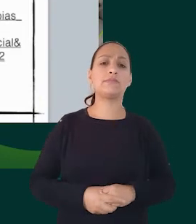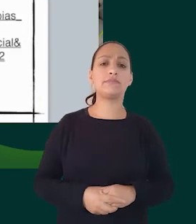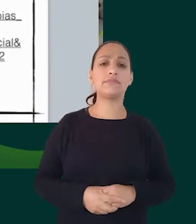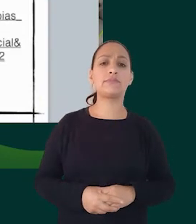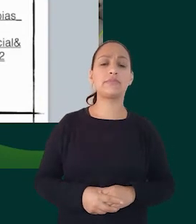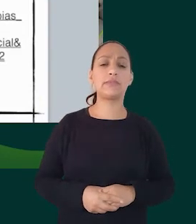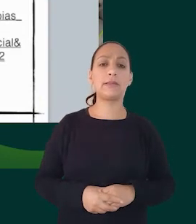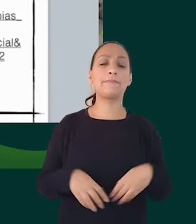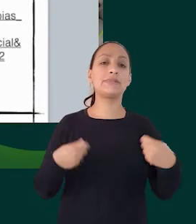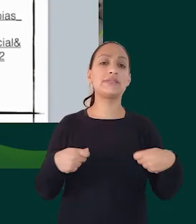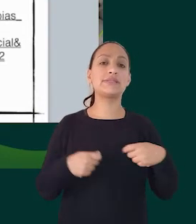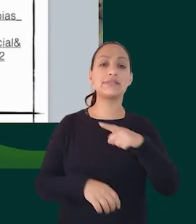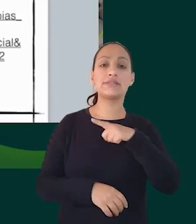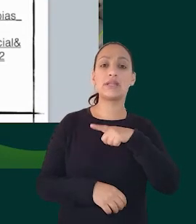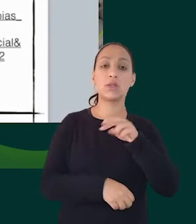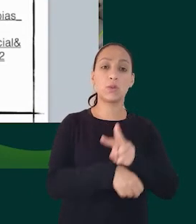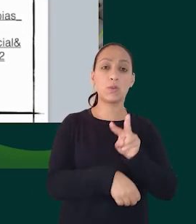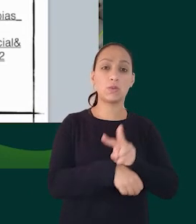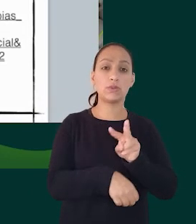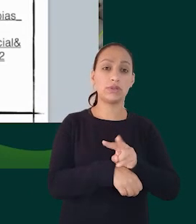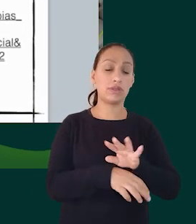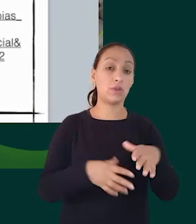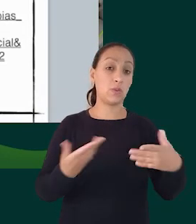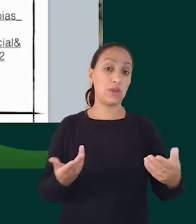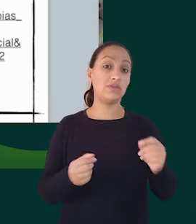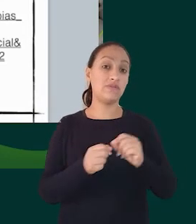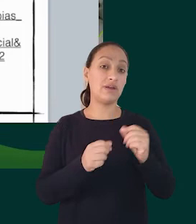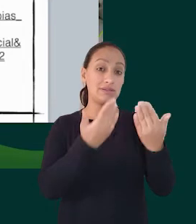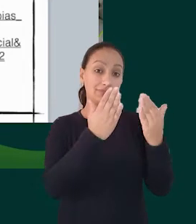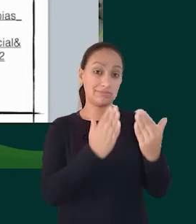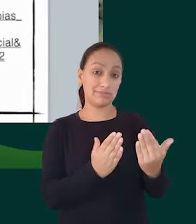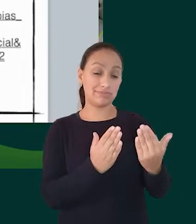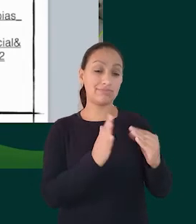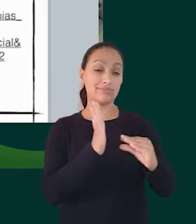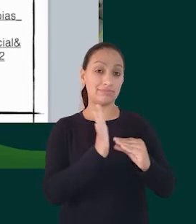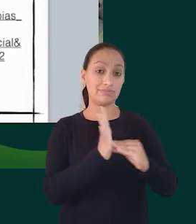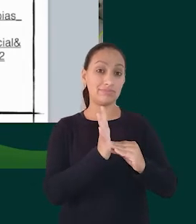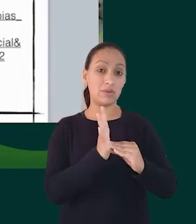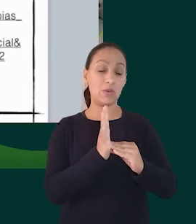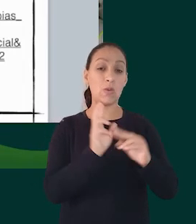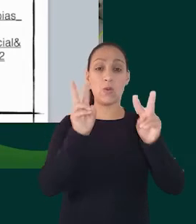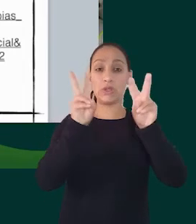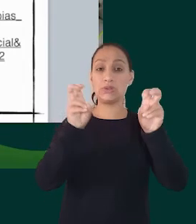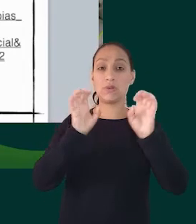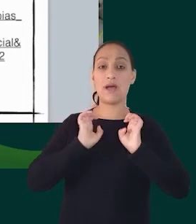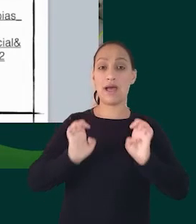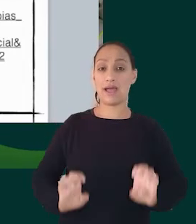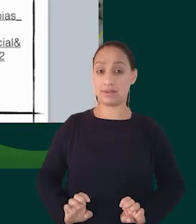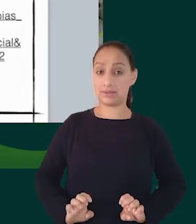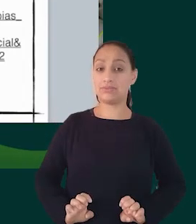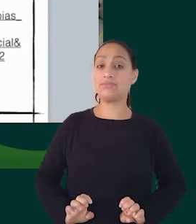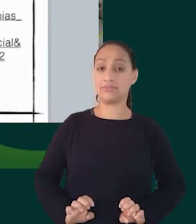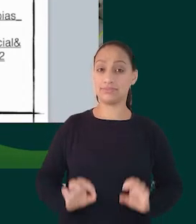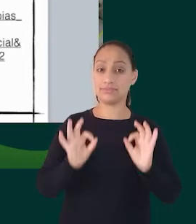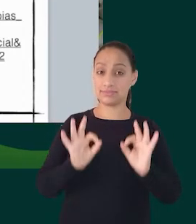A gente tem que ter muito cuidado quando se faz machine learning com questões éticas, certo?